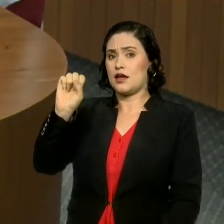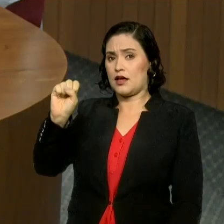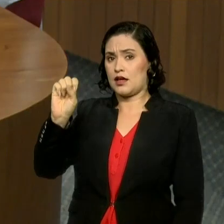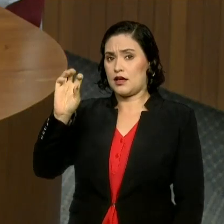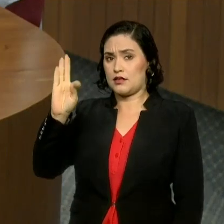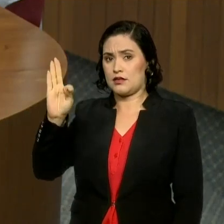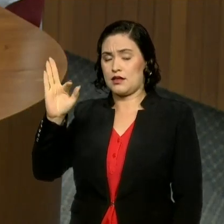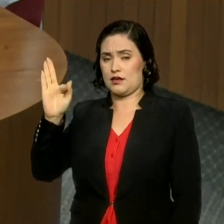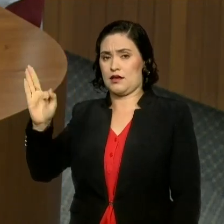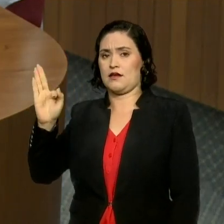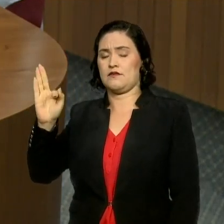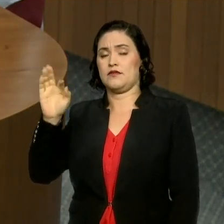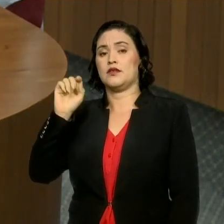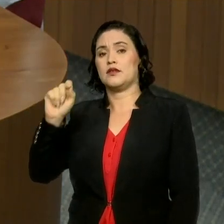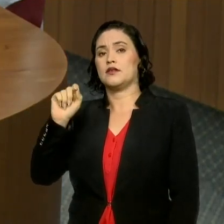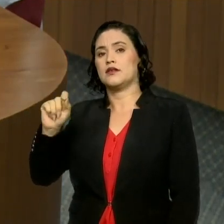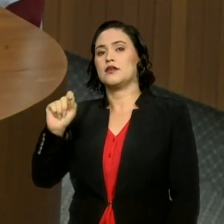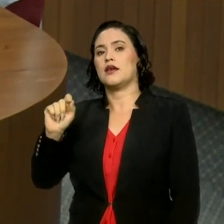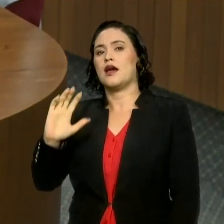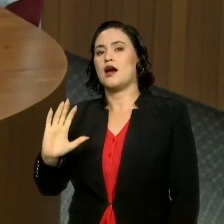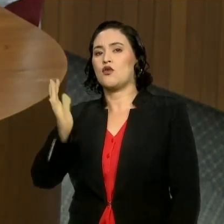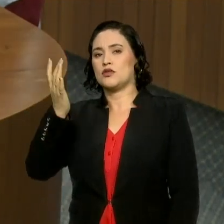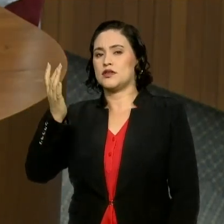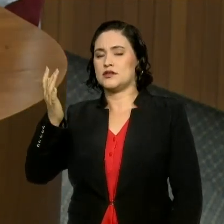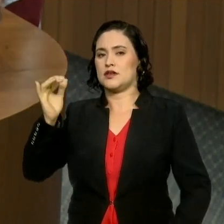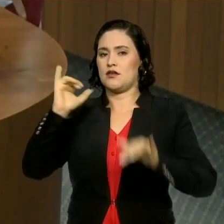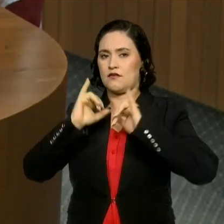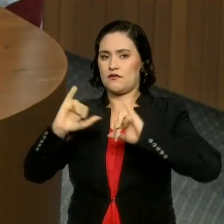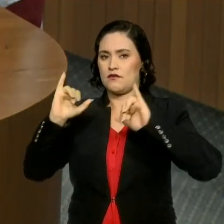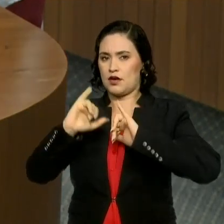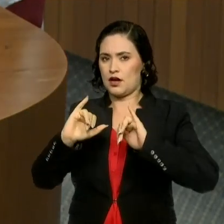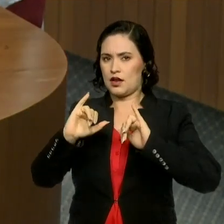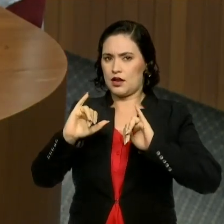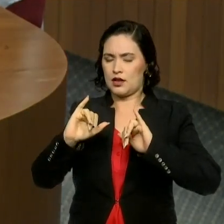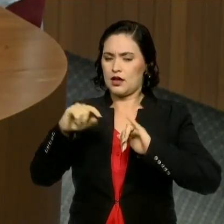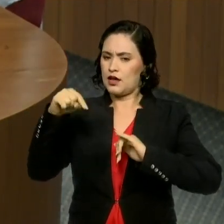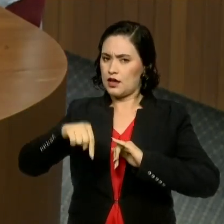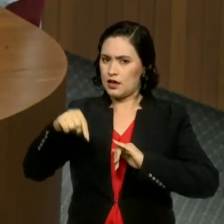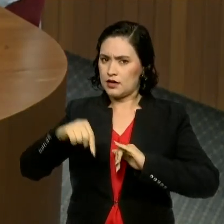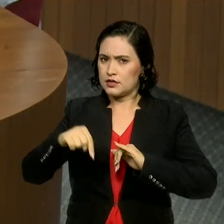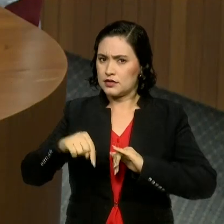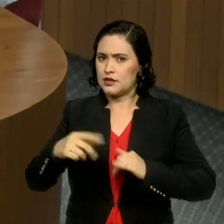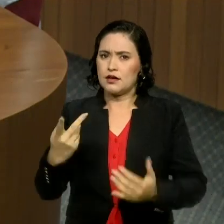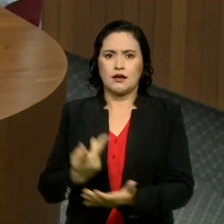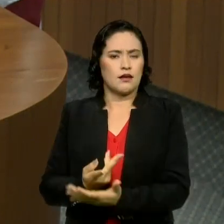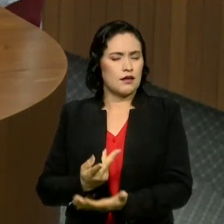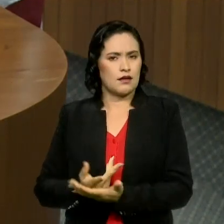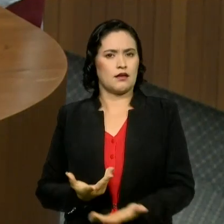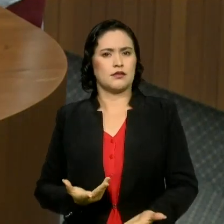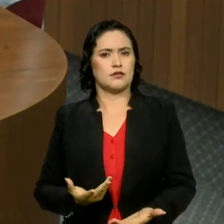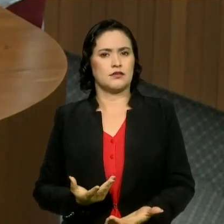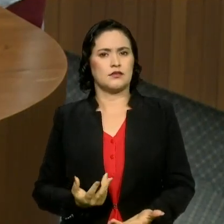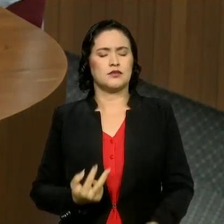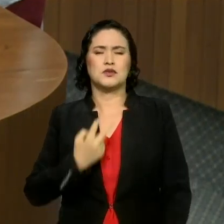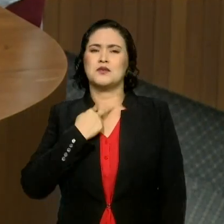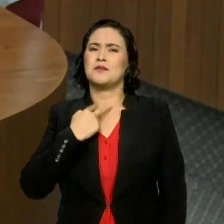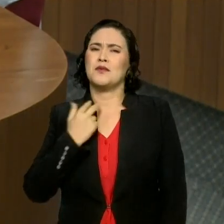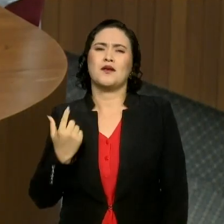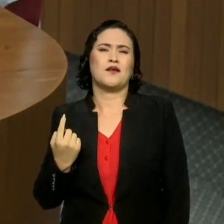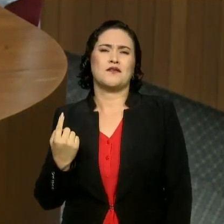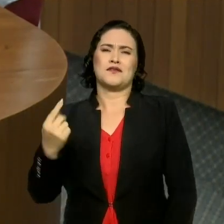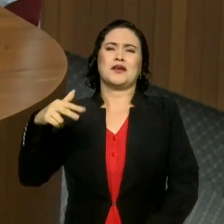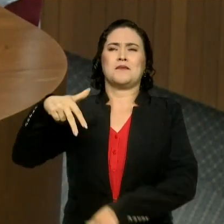ter responsabilidade. Deixar de achar que a gente vai subir aqui na tribuna da casa para ficar lacrando e fazendo corte em rede